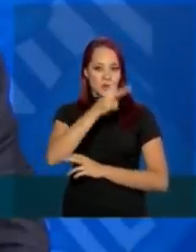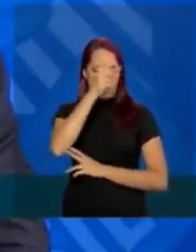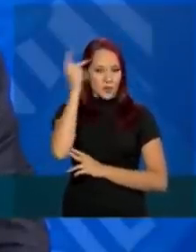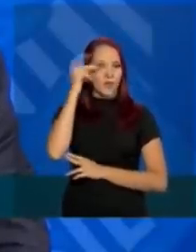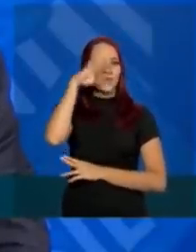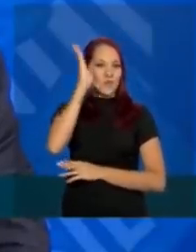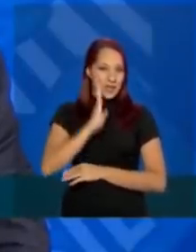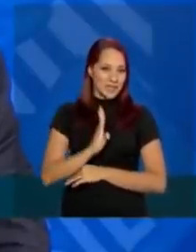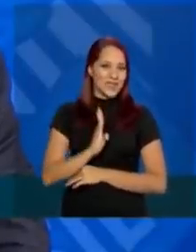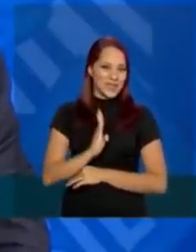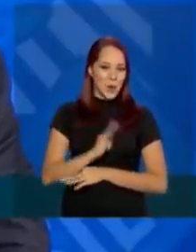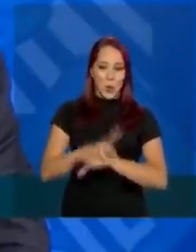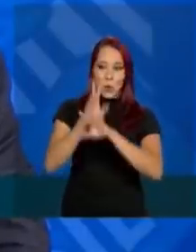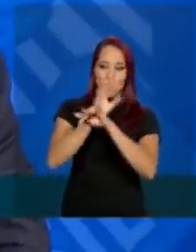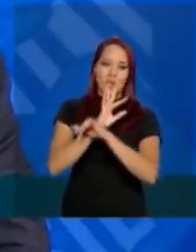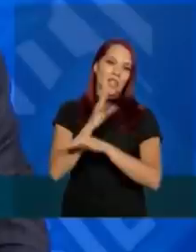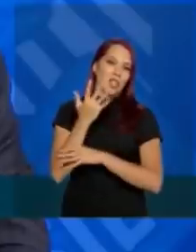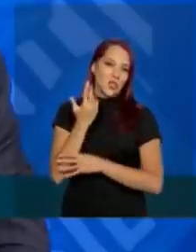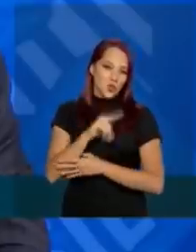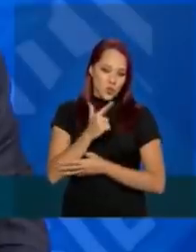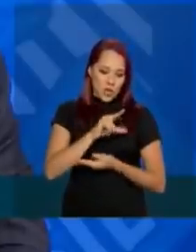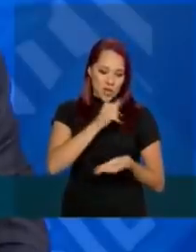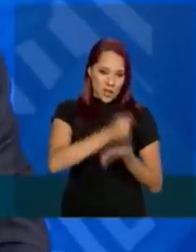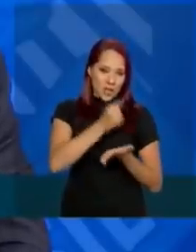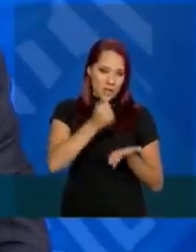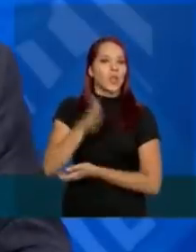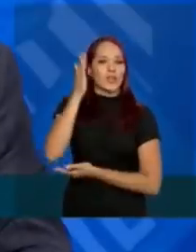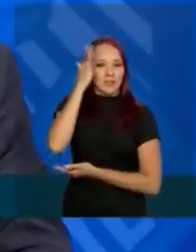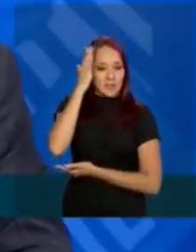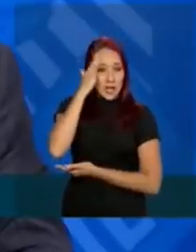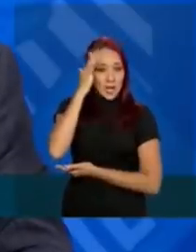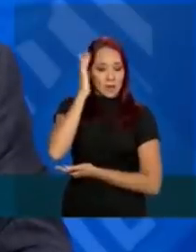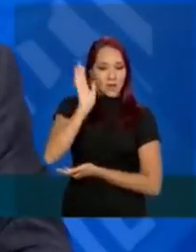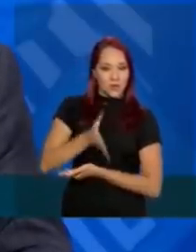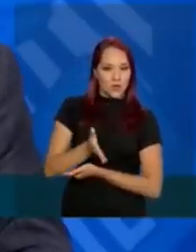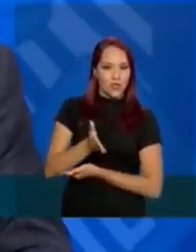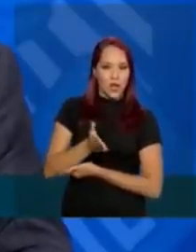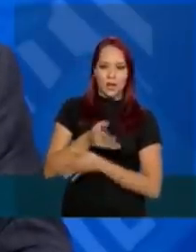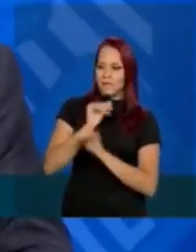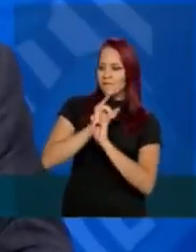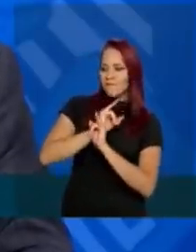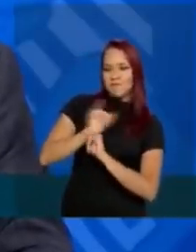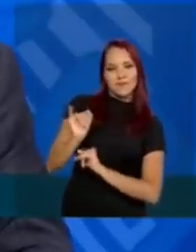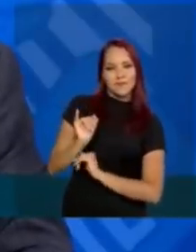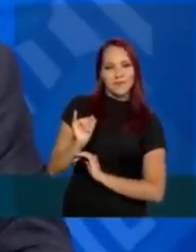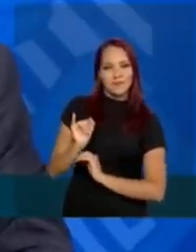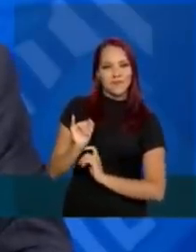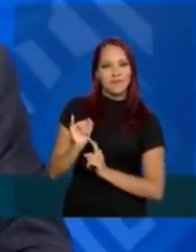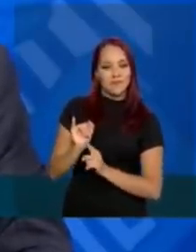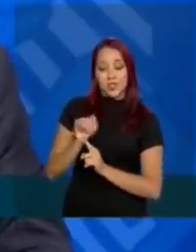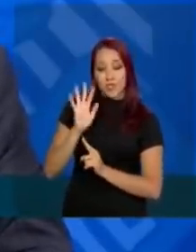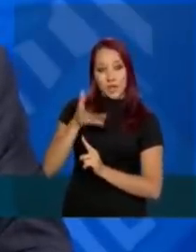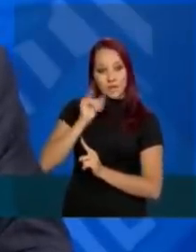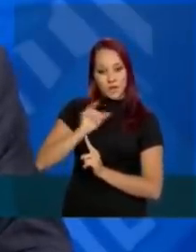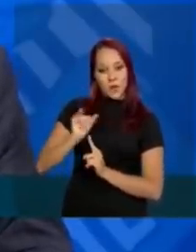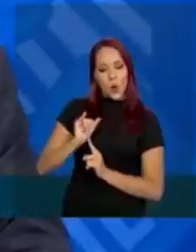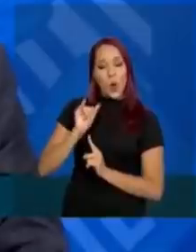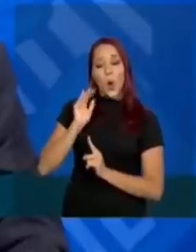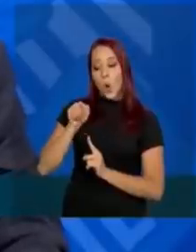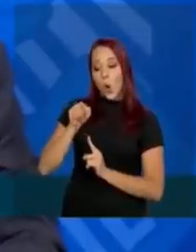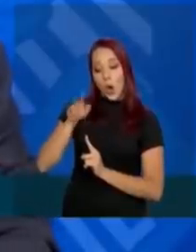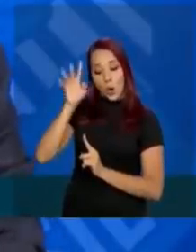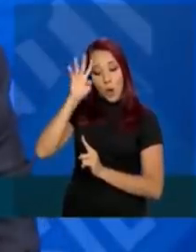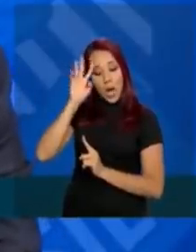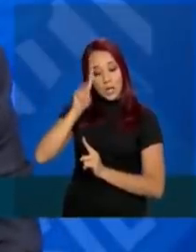brasileiros informais, MEIs, receberam sua informação que, na quarta-feira,